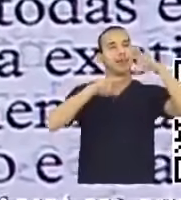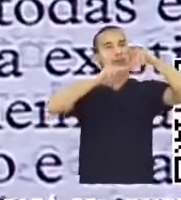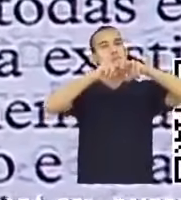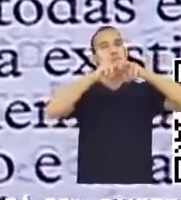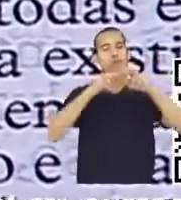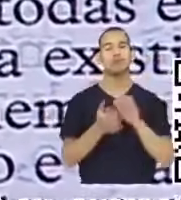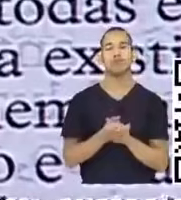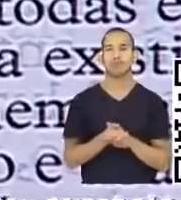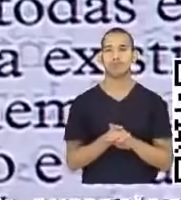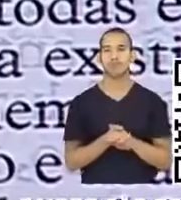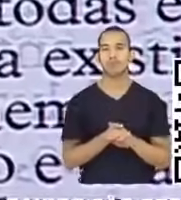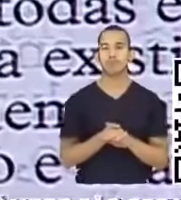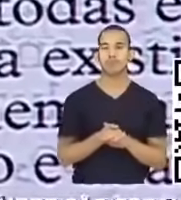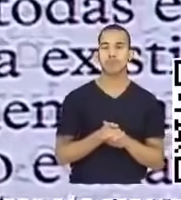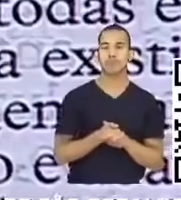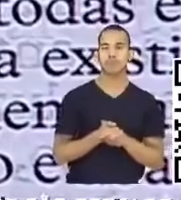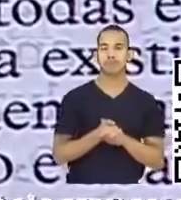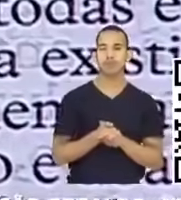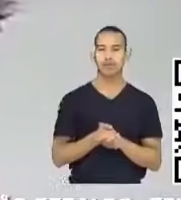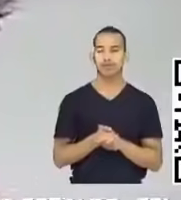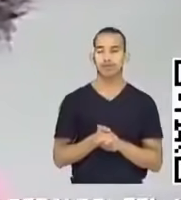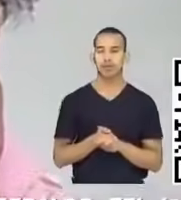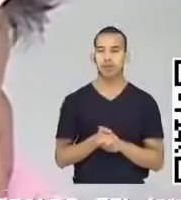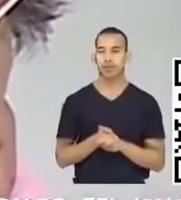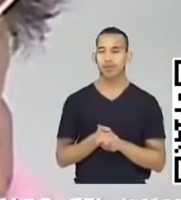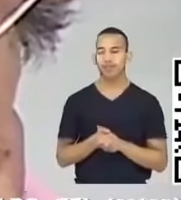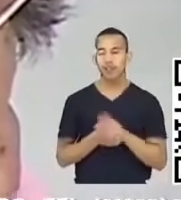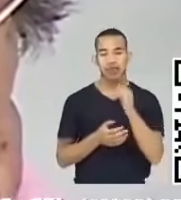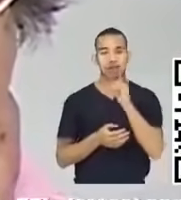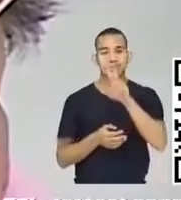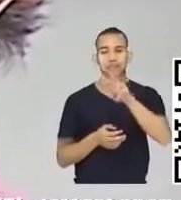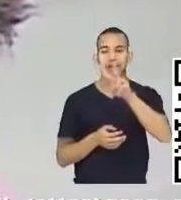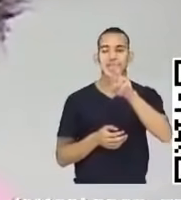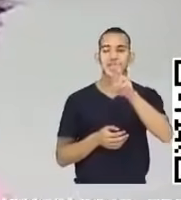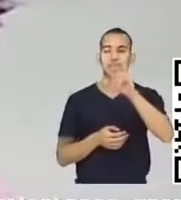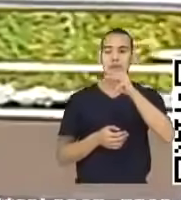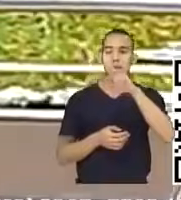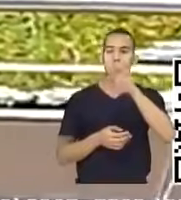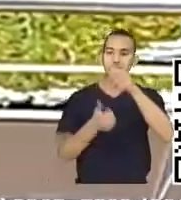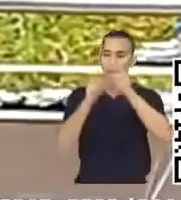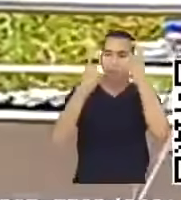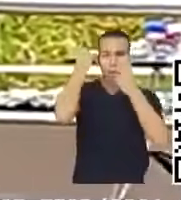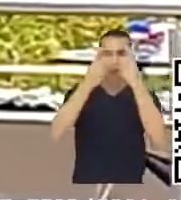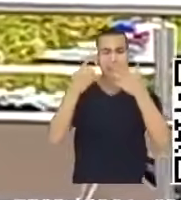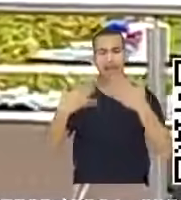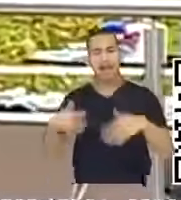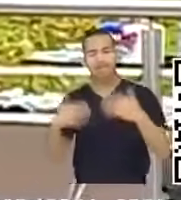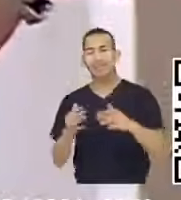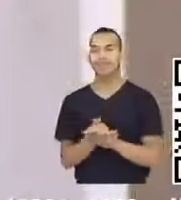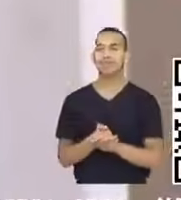a Deus está falando para o Valdemiro aflito preocupada se Rosemiro